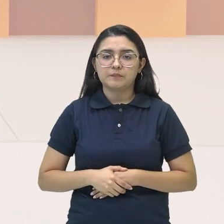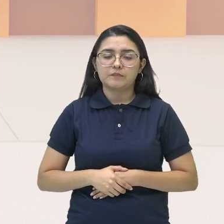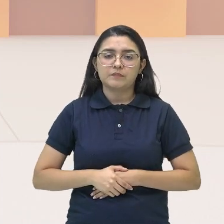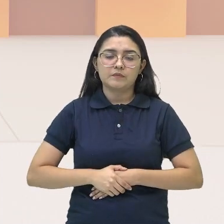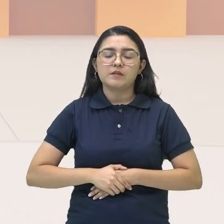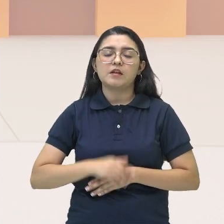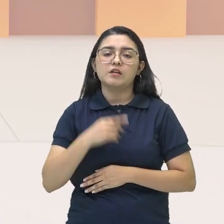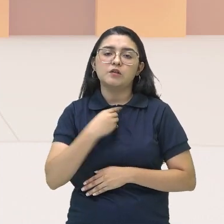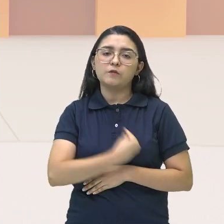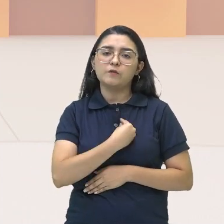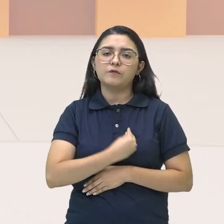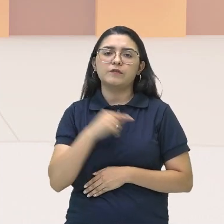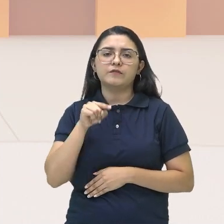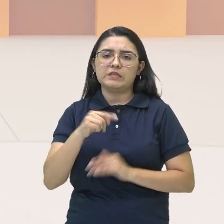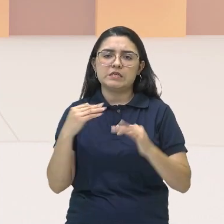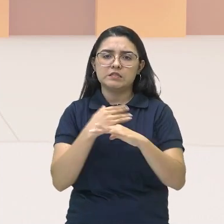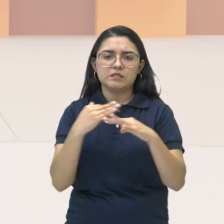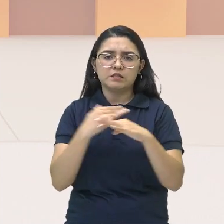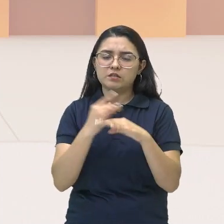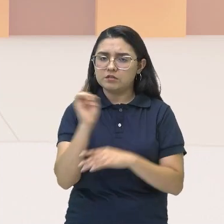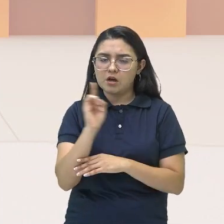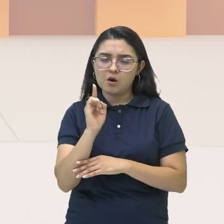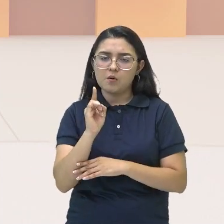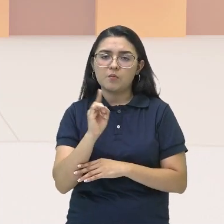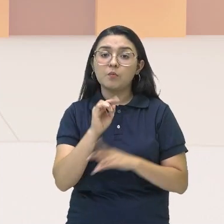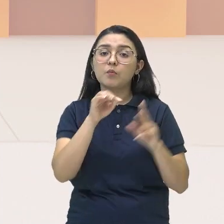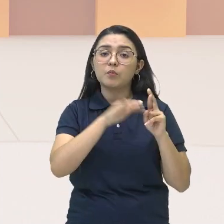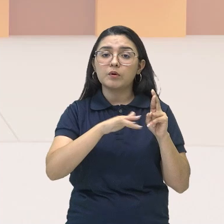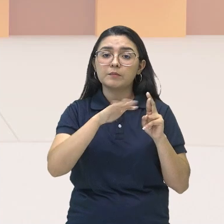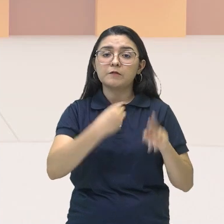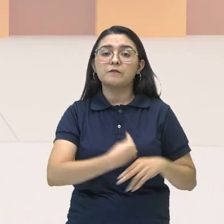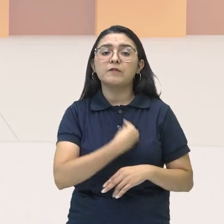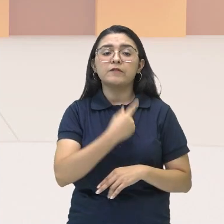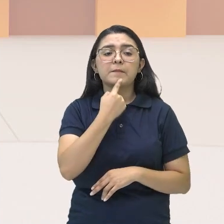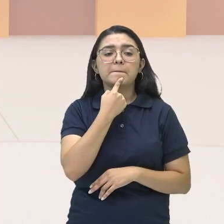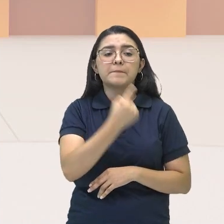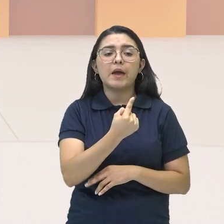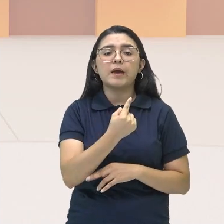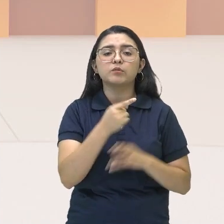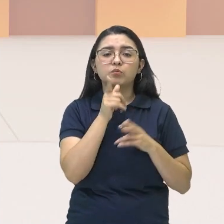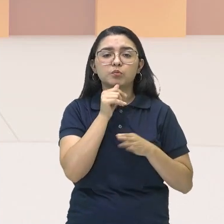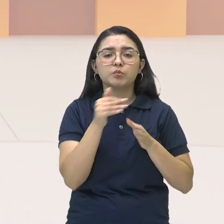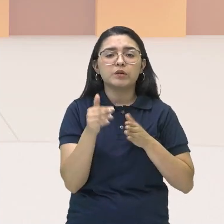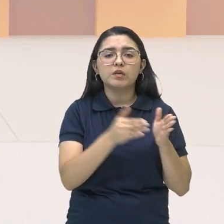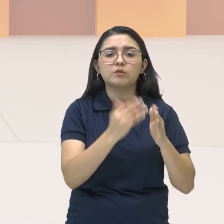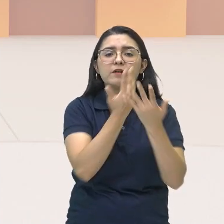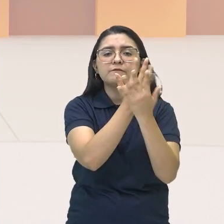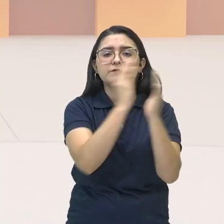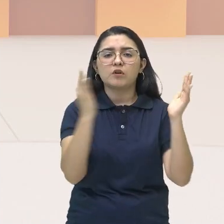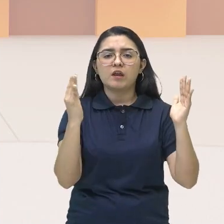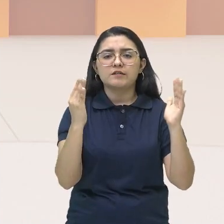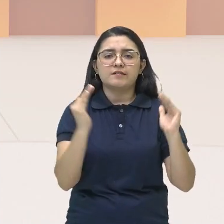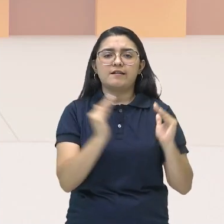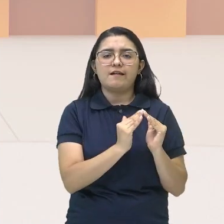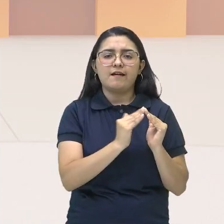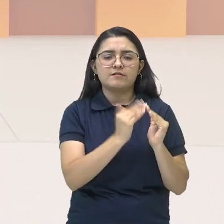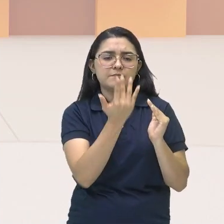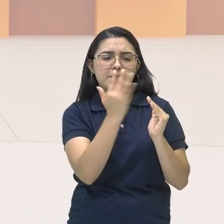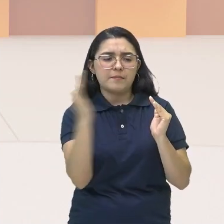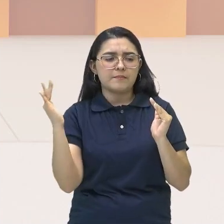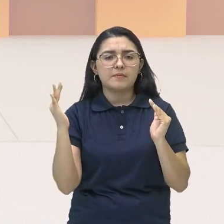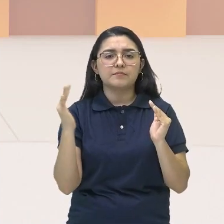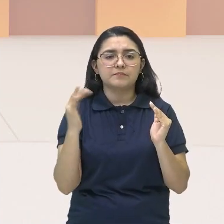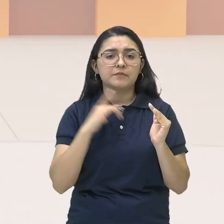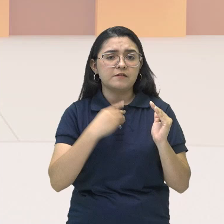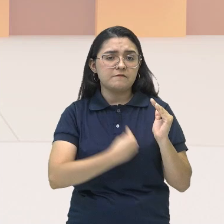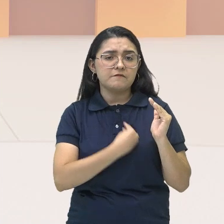nas cidades. O ribeirinho, ele mora à beira dos rios, né? Das calhas de rios da Amazônia, né? E ali